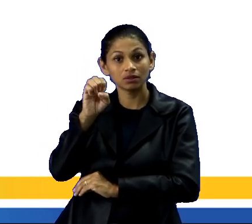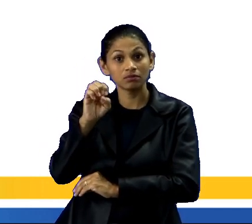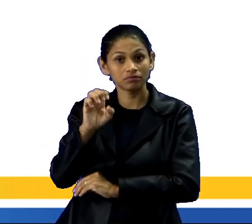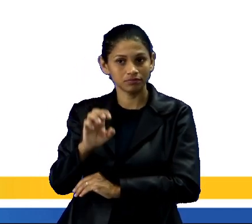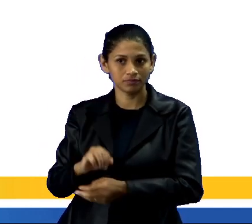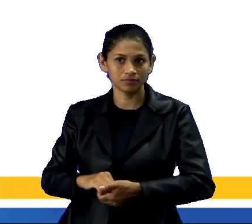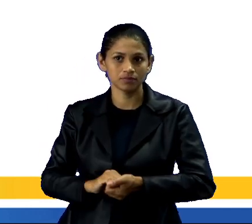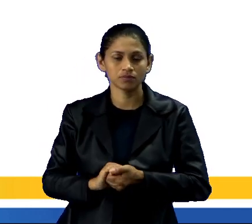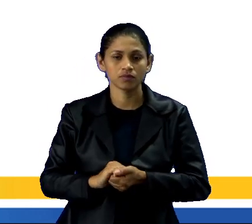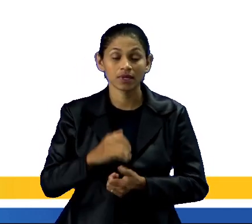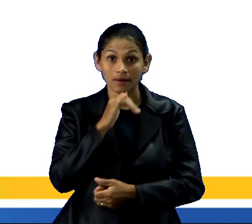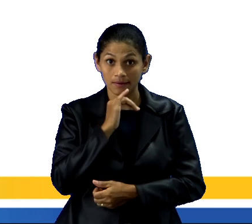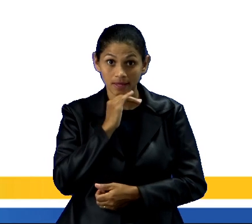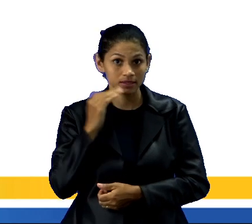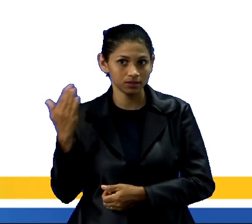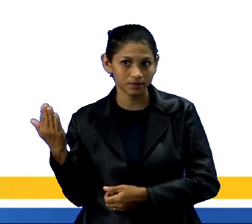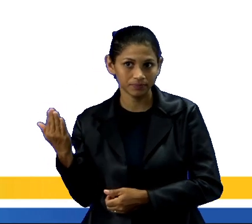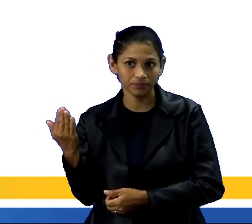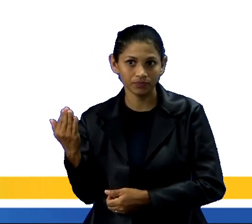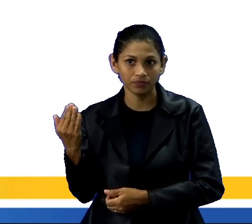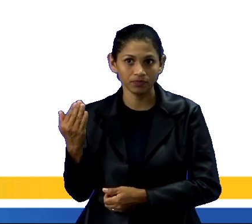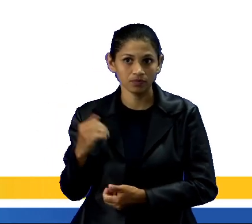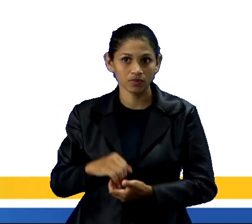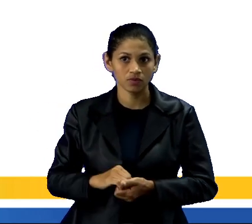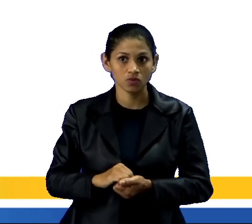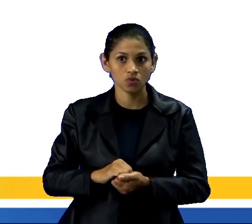o exemplo aqui, ó.